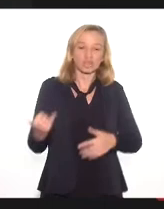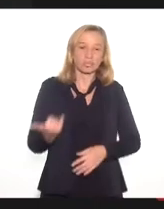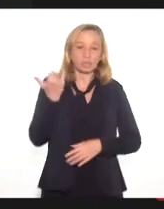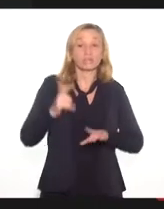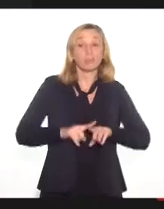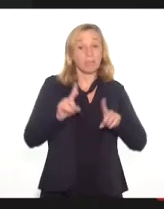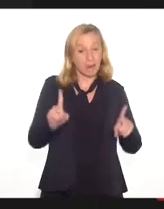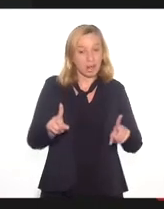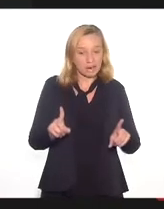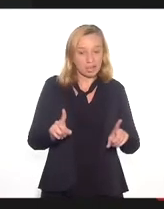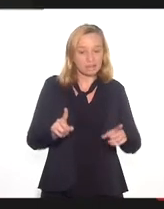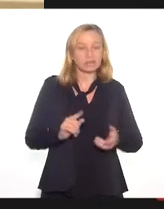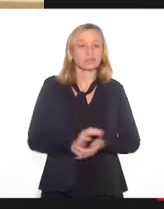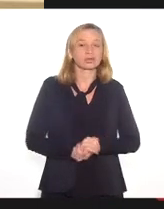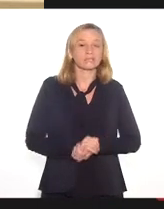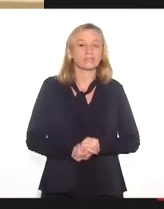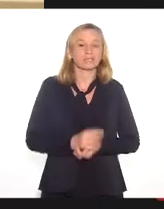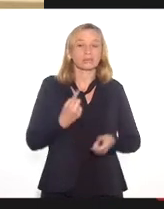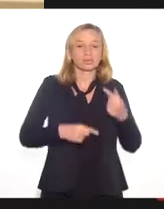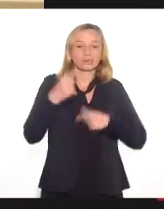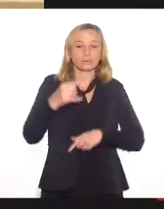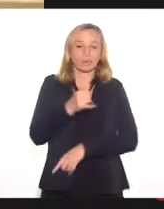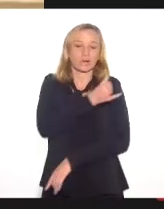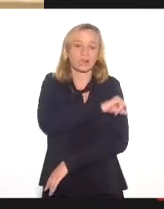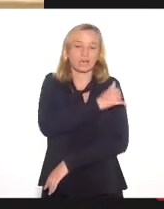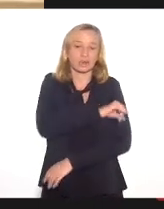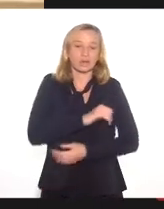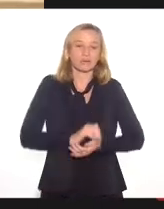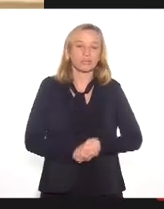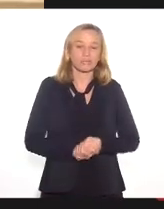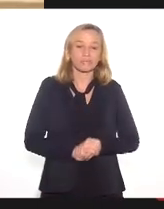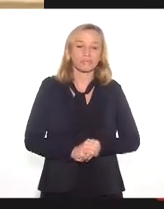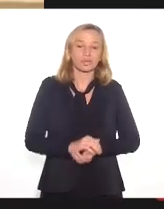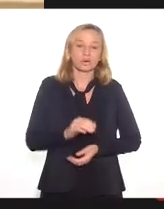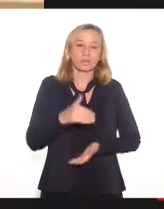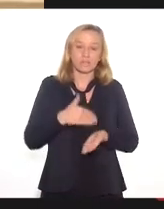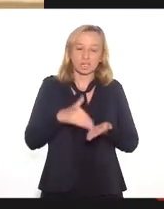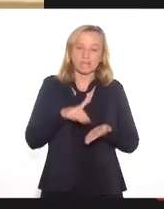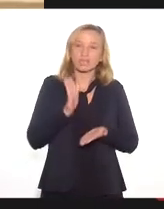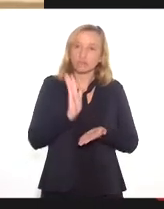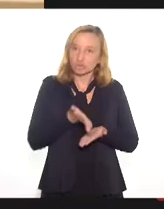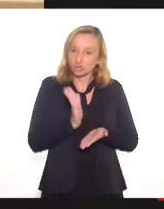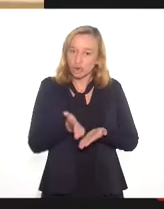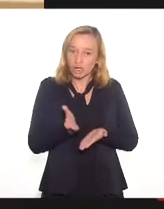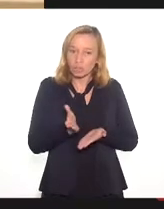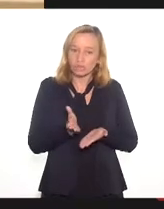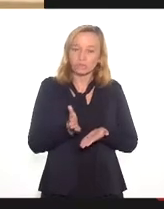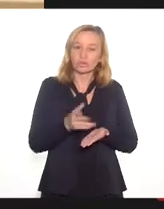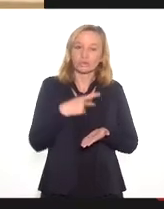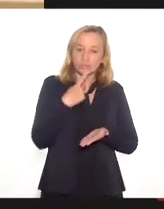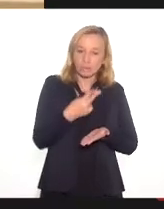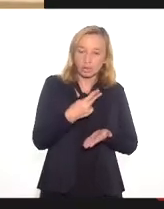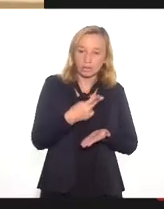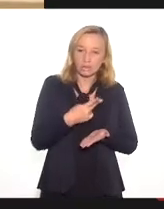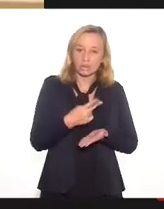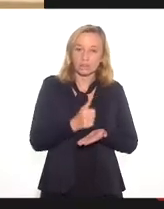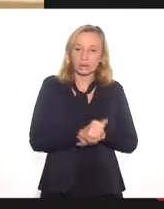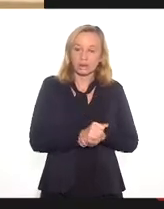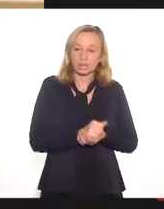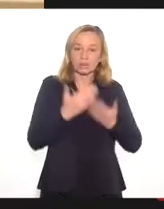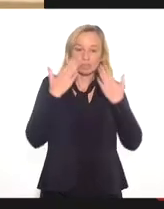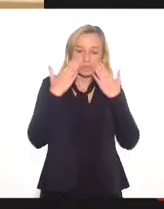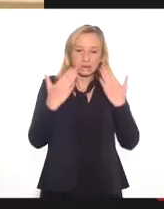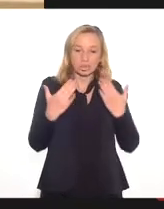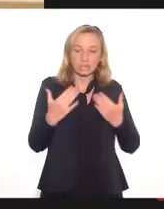Mas, para além disso, o SuperaRio, o secretário já apontou, foi